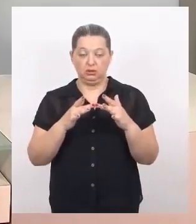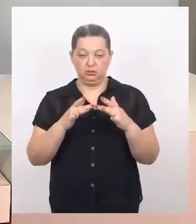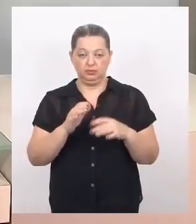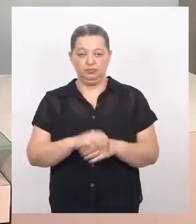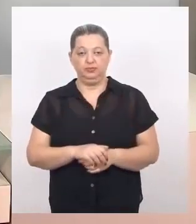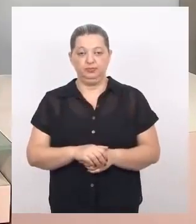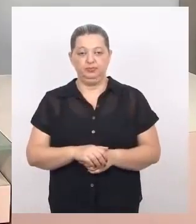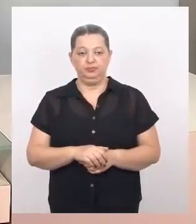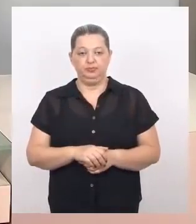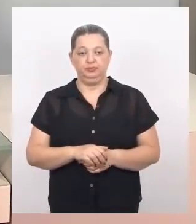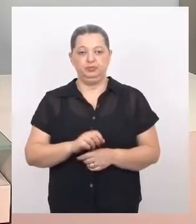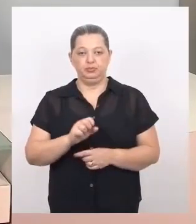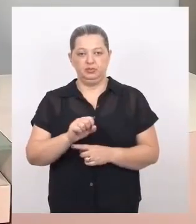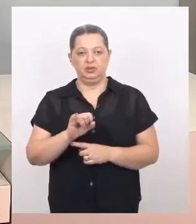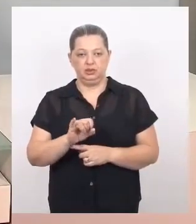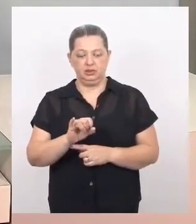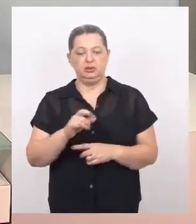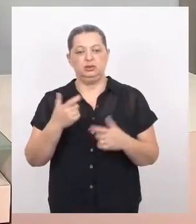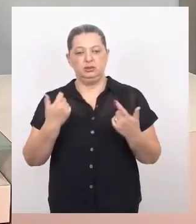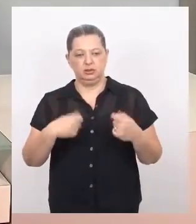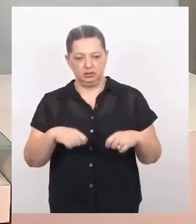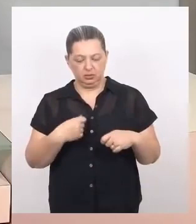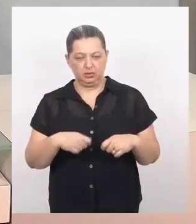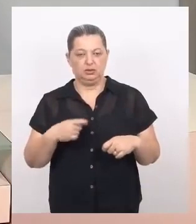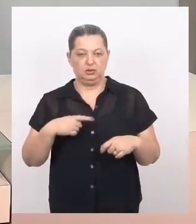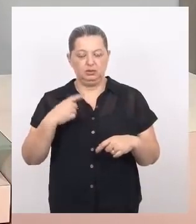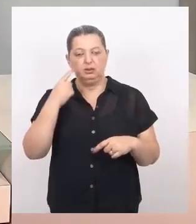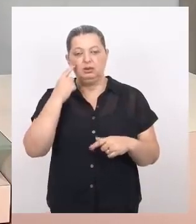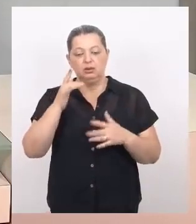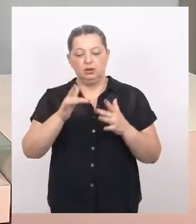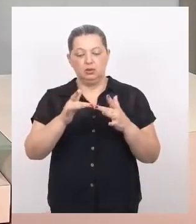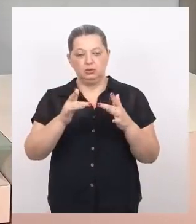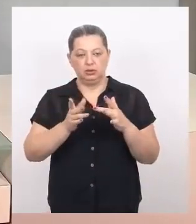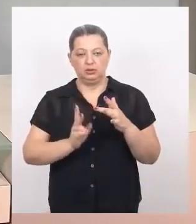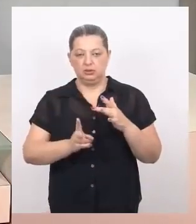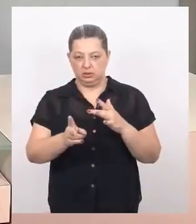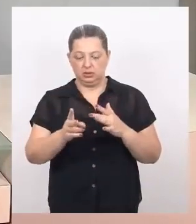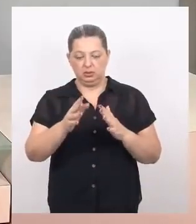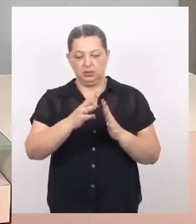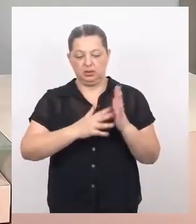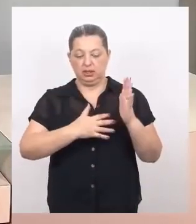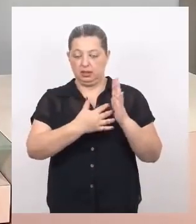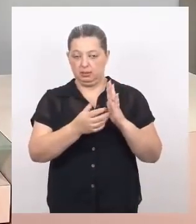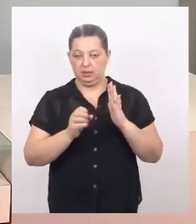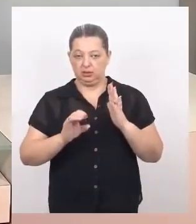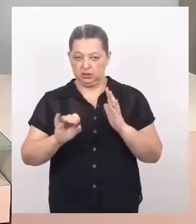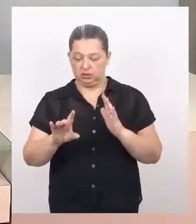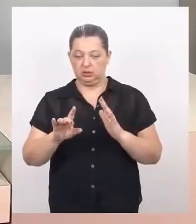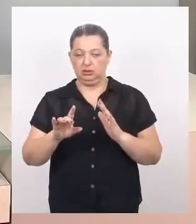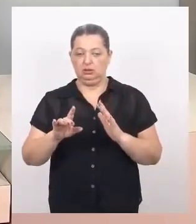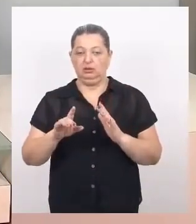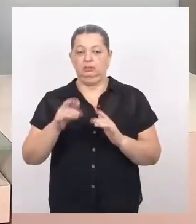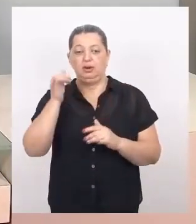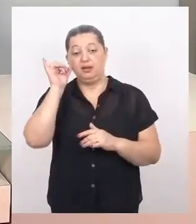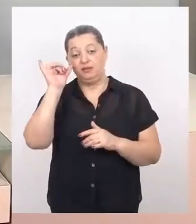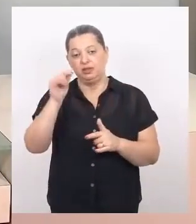CI será orientado, a gente está acompanhando isso, a equipe da CITEM está bem em cima para que não tenhamos problema.